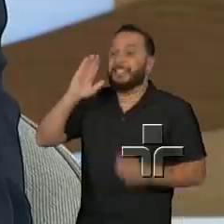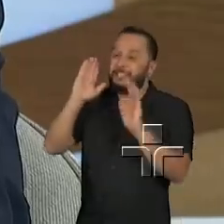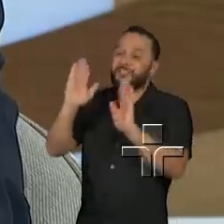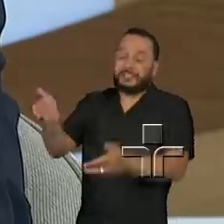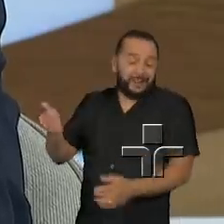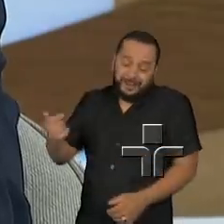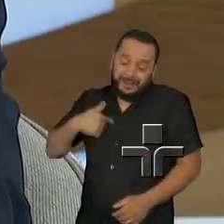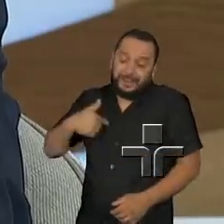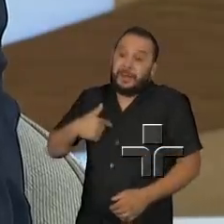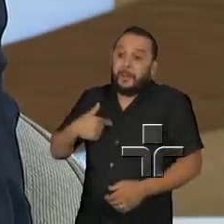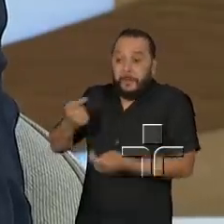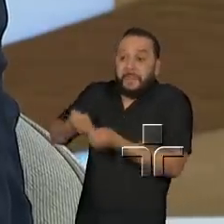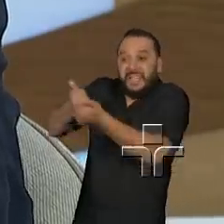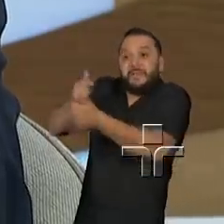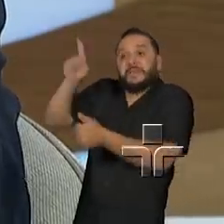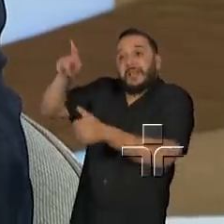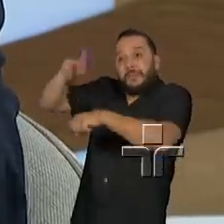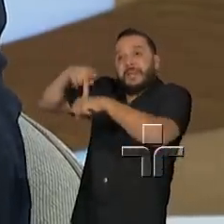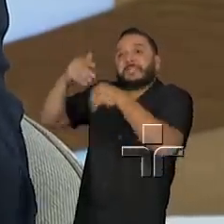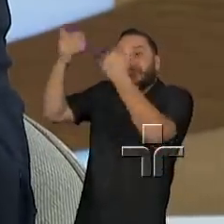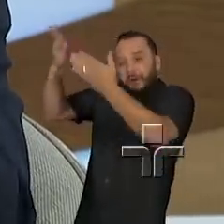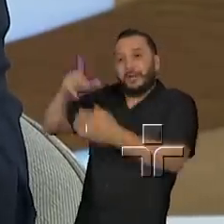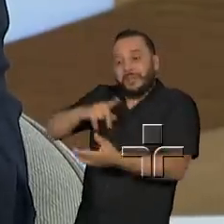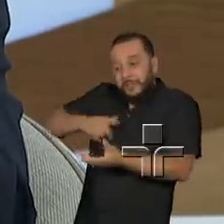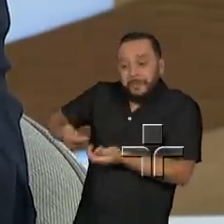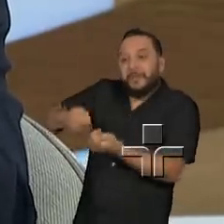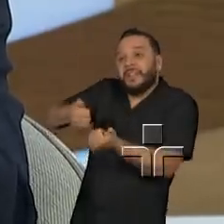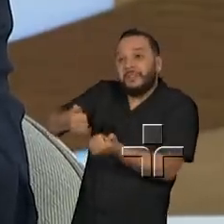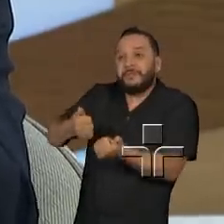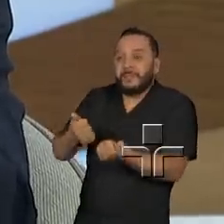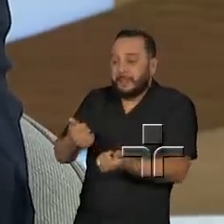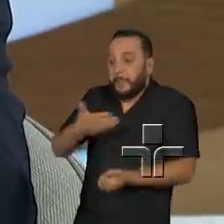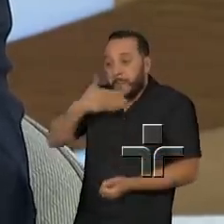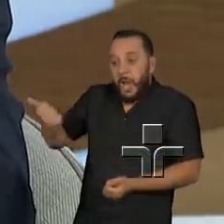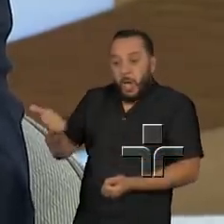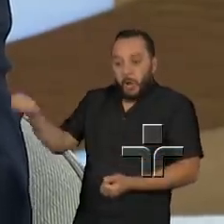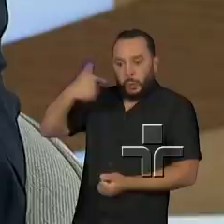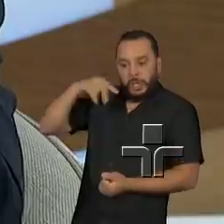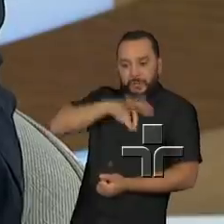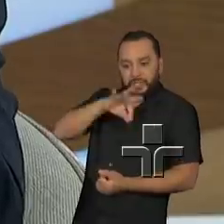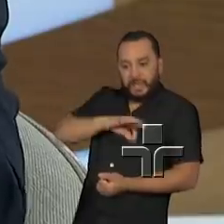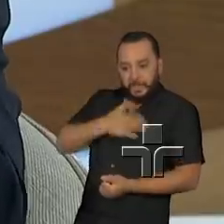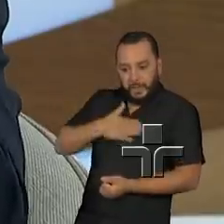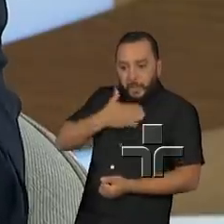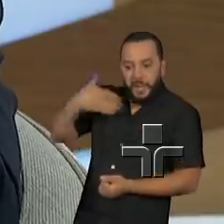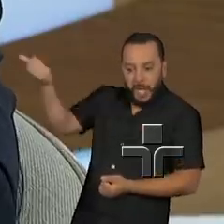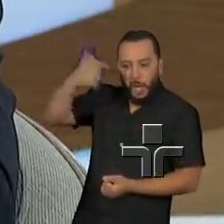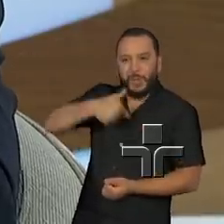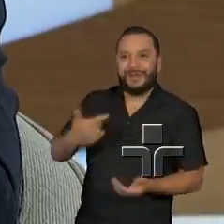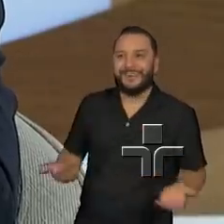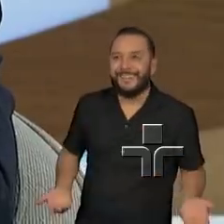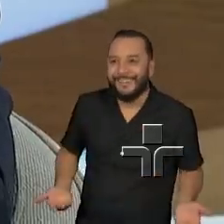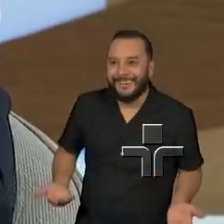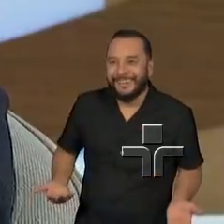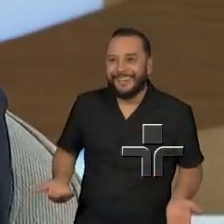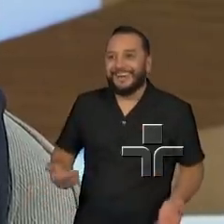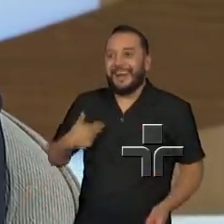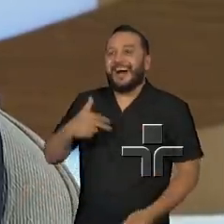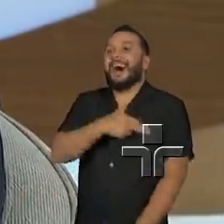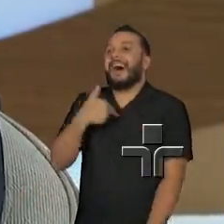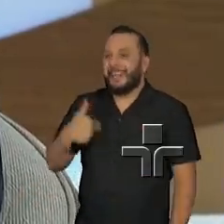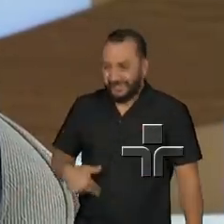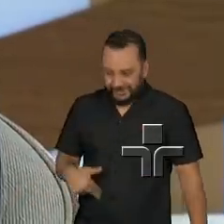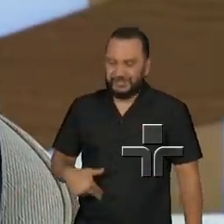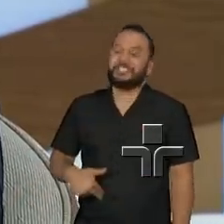meu salário. E isso é ótimo para a pessoa. Agora, qual é a estratégia para o país? A China investiu por anos em